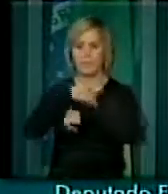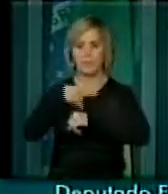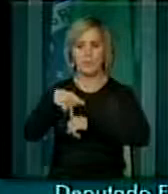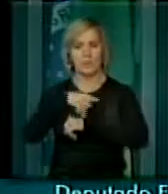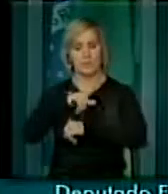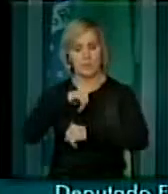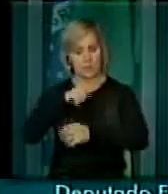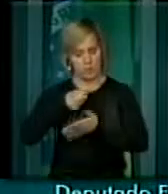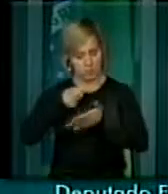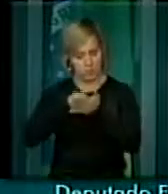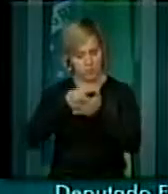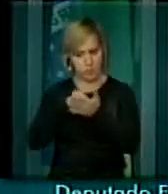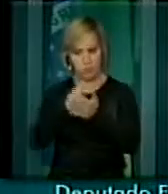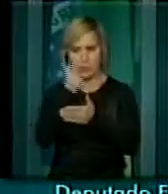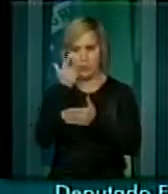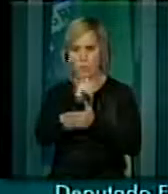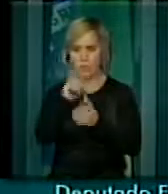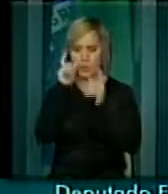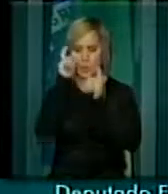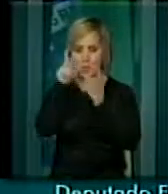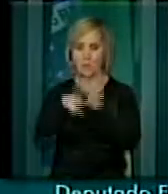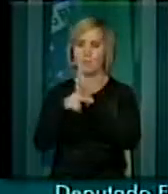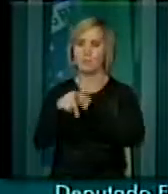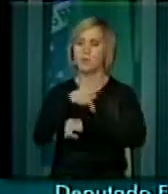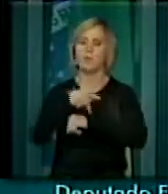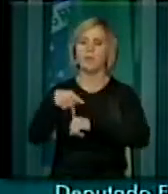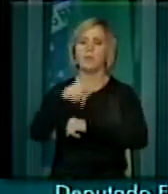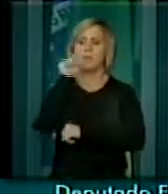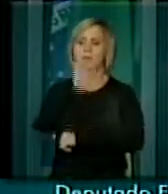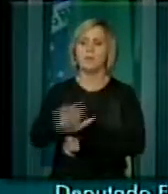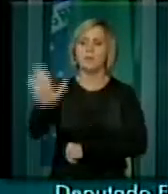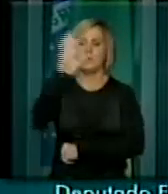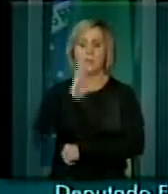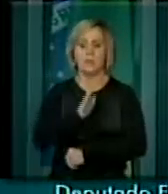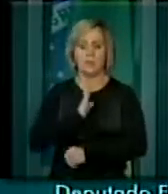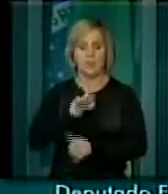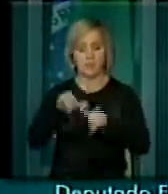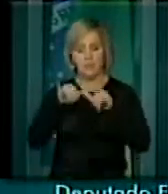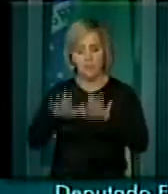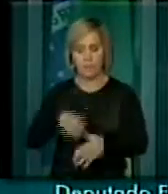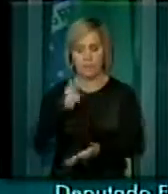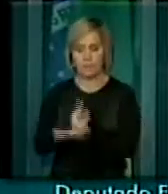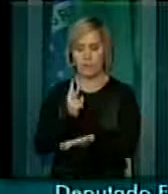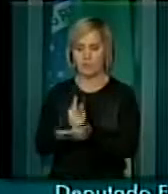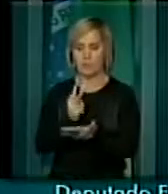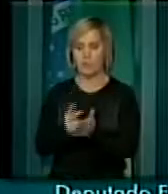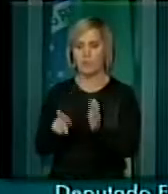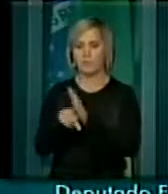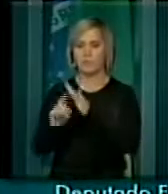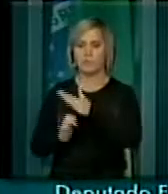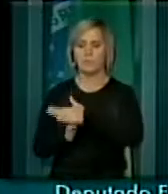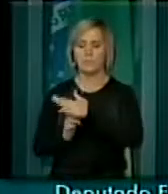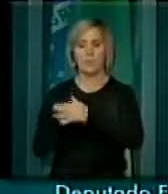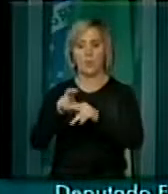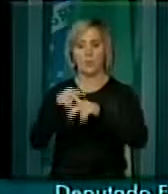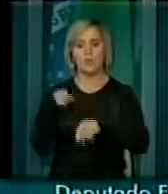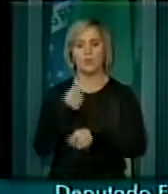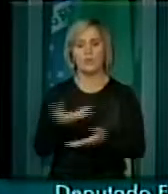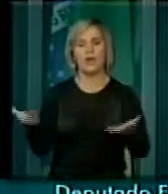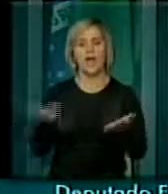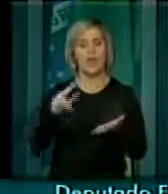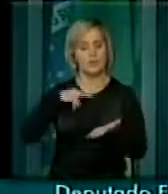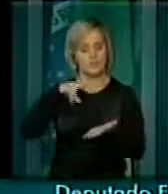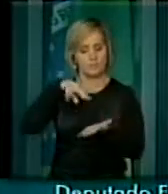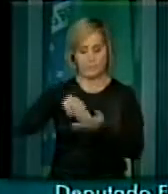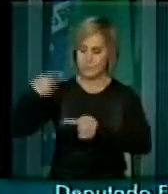fizeram valer os interesses nacionais e mantiveram a integridade dessa empresa. É por isso que aqui estamos discutindo a